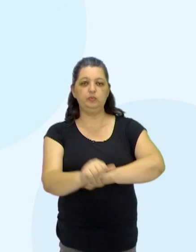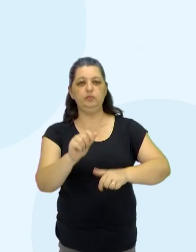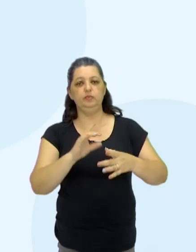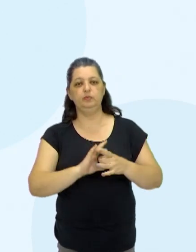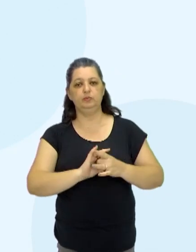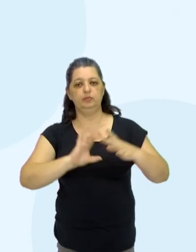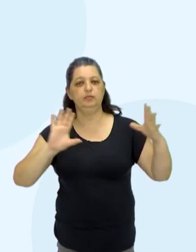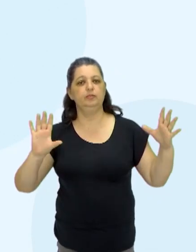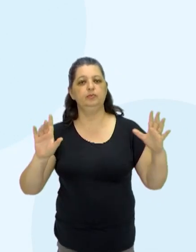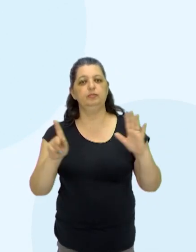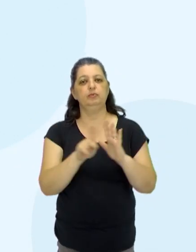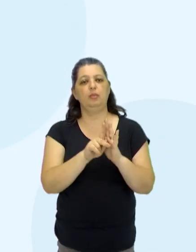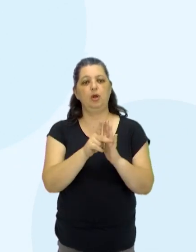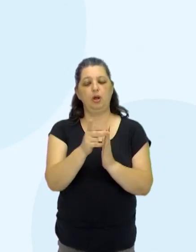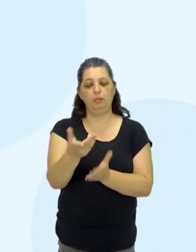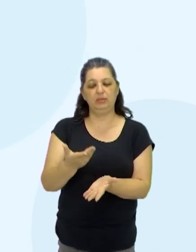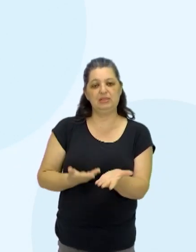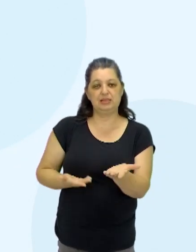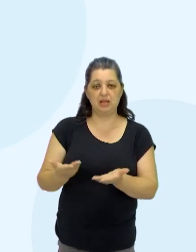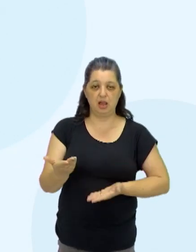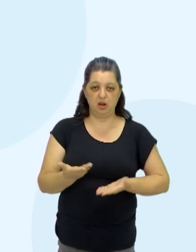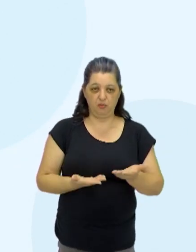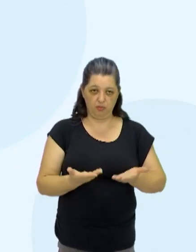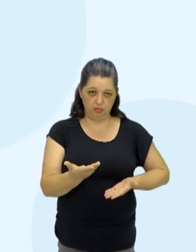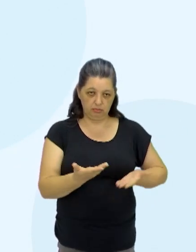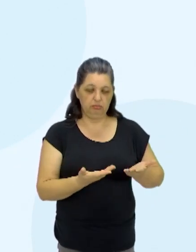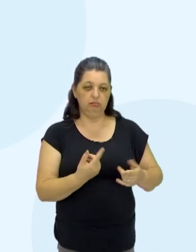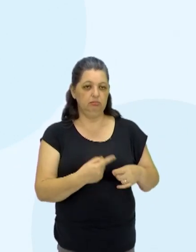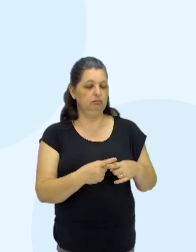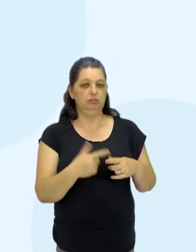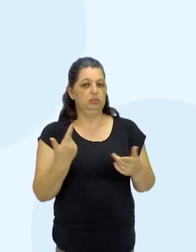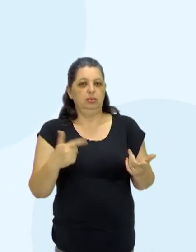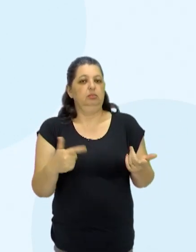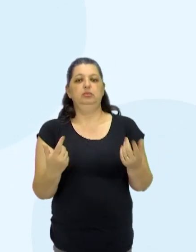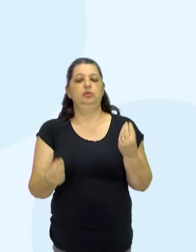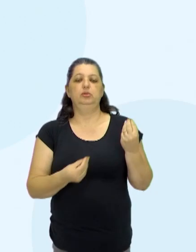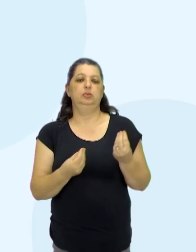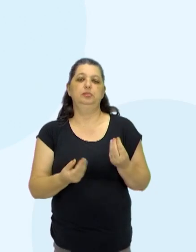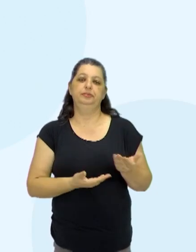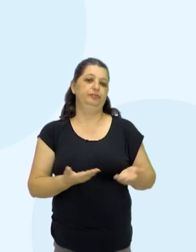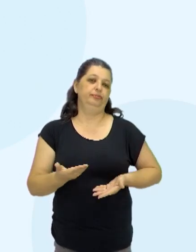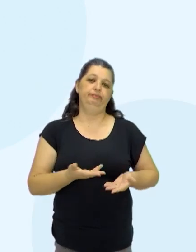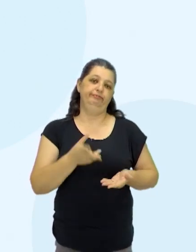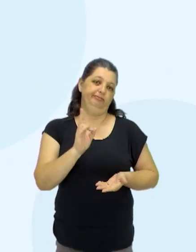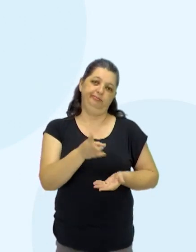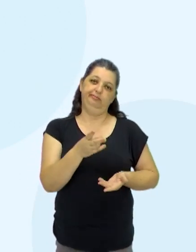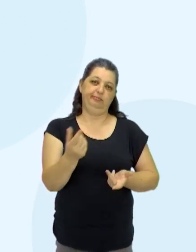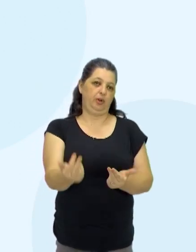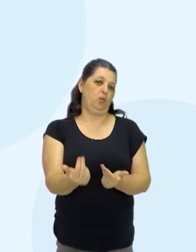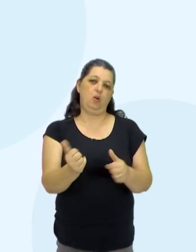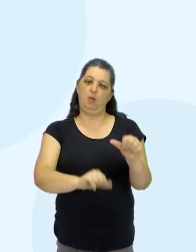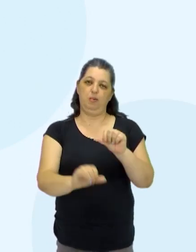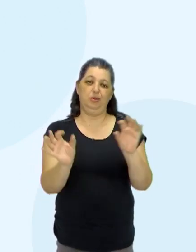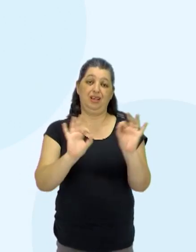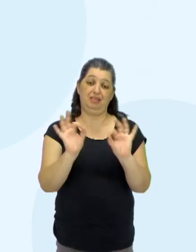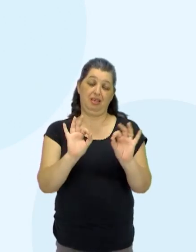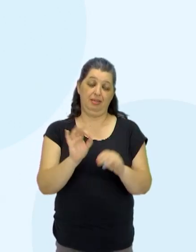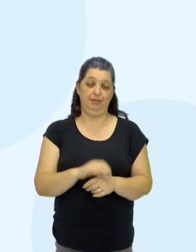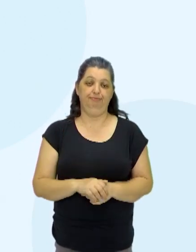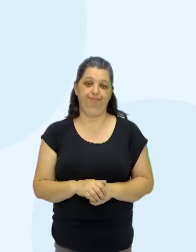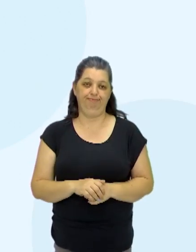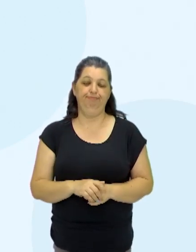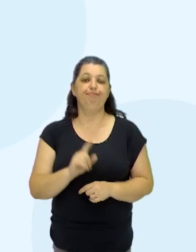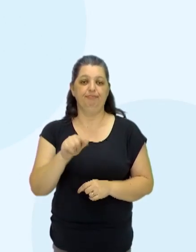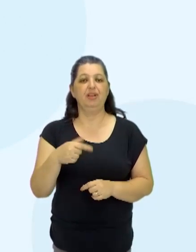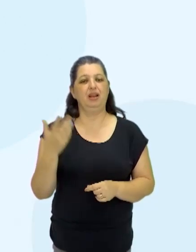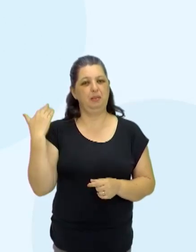em servos. Porque o escravo não tem para onde ir, coitado. Ele acaba ficando no mesmo local que ele ficava na época que ele era